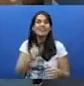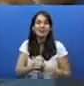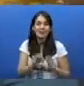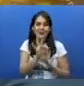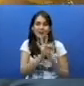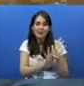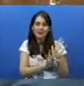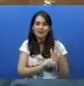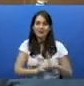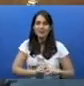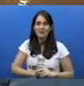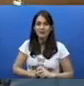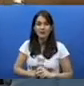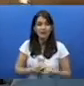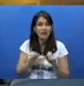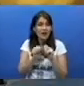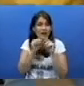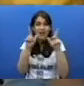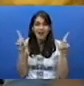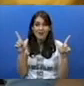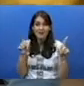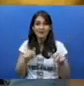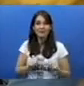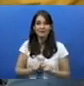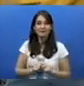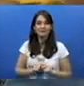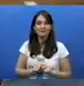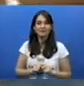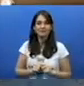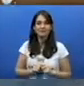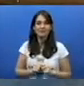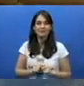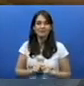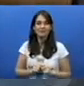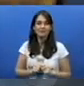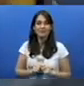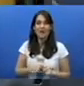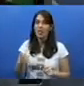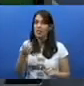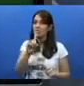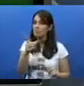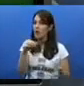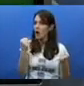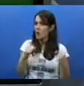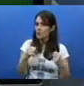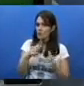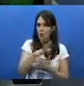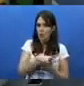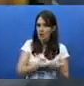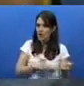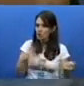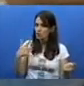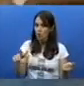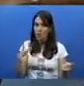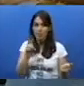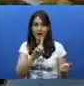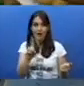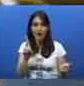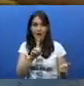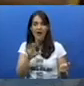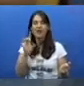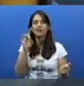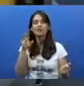o acontecimento da história, tá? Então, aqui vocês não precisam copiar esse texto, foi